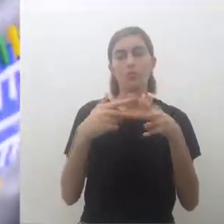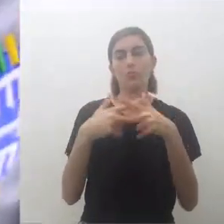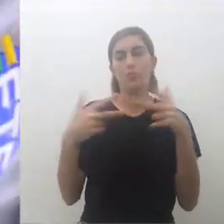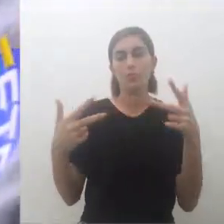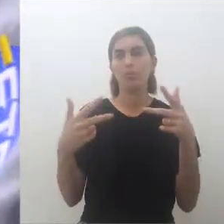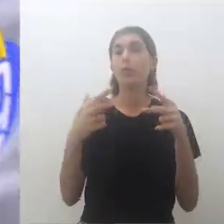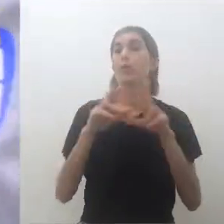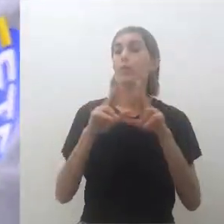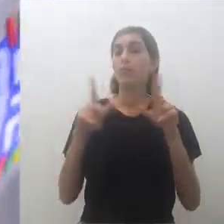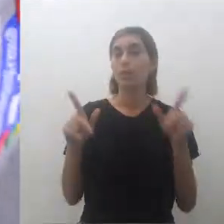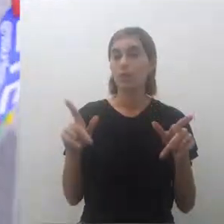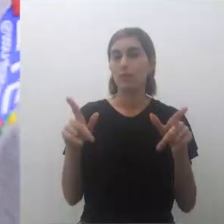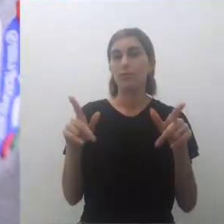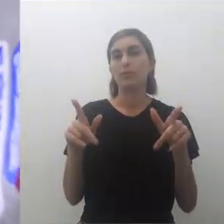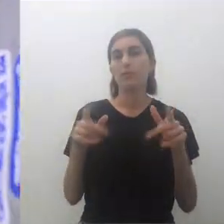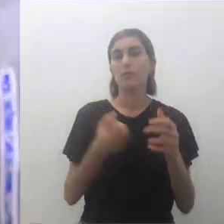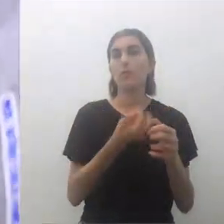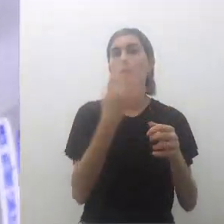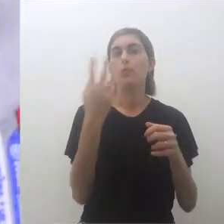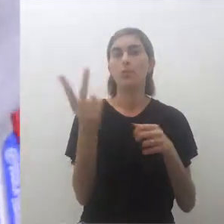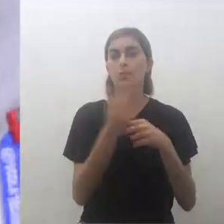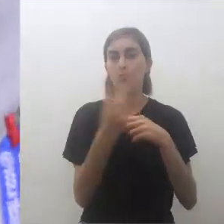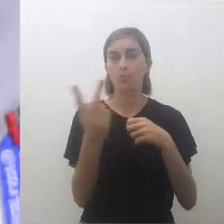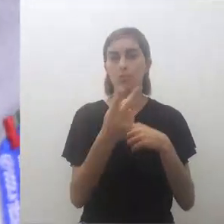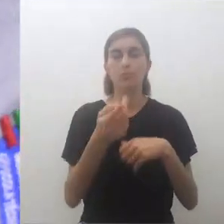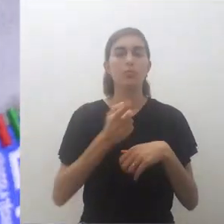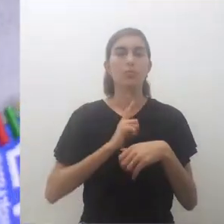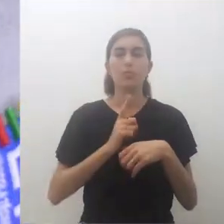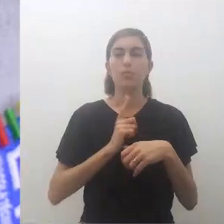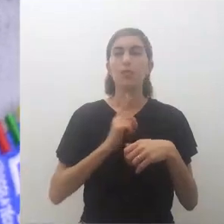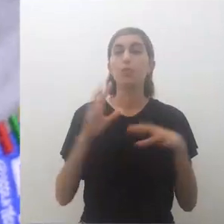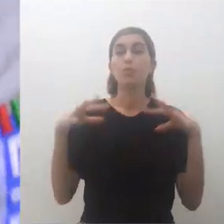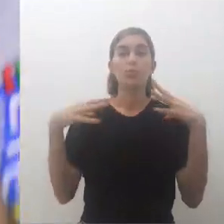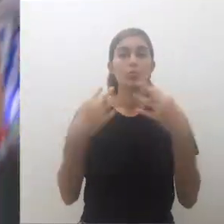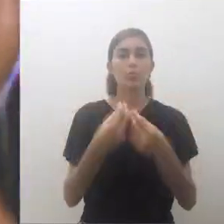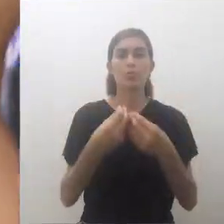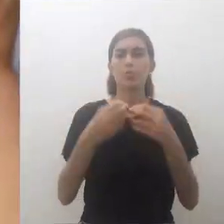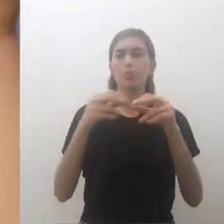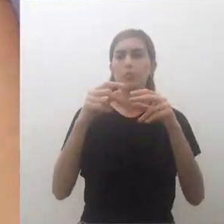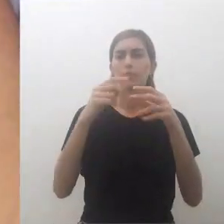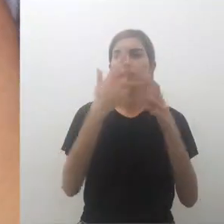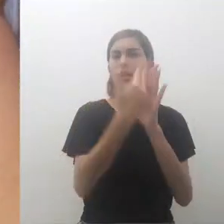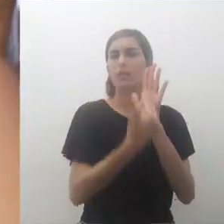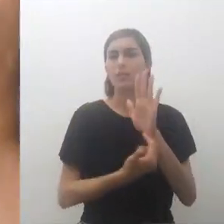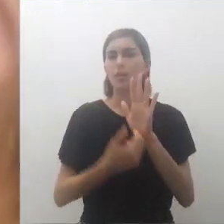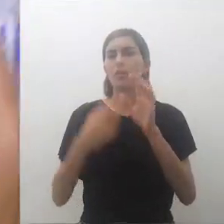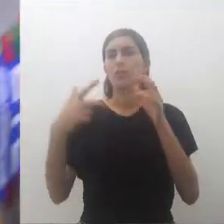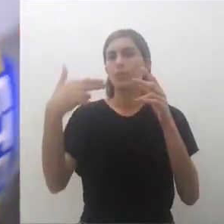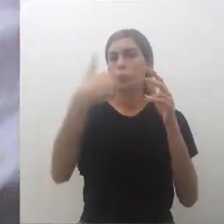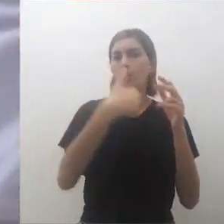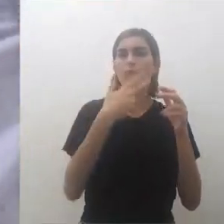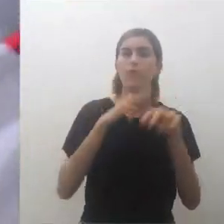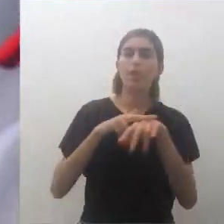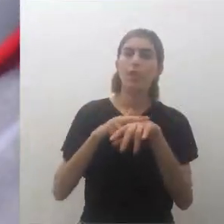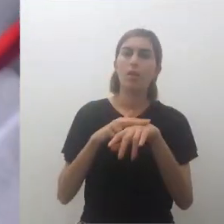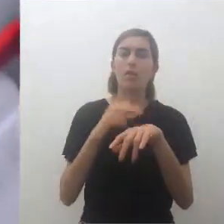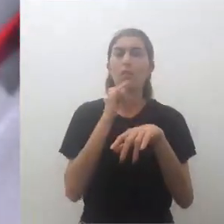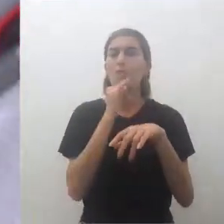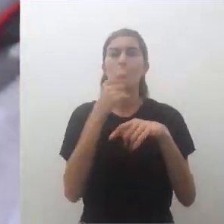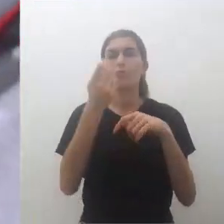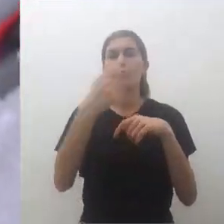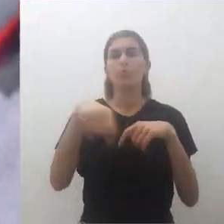É diferente quando eles têm. Se todos os elementos aqui fossem verdes, eu